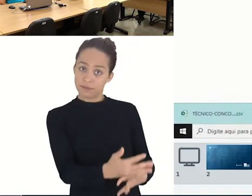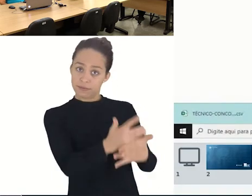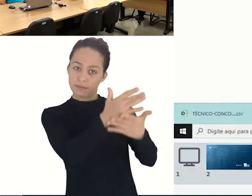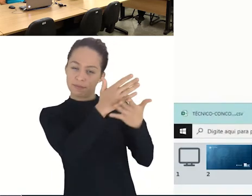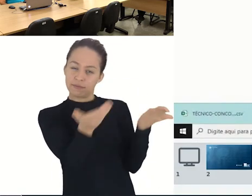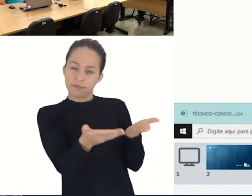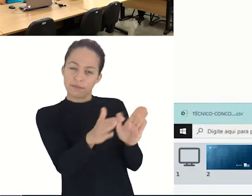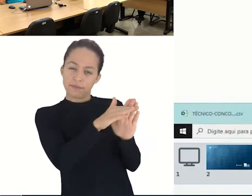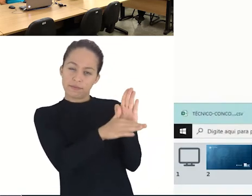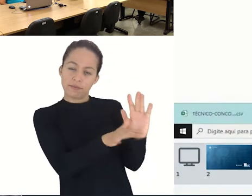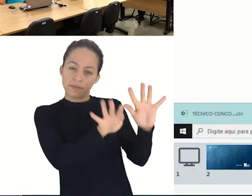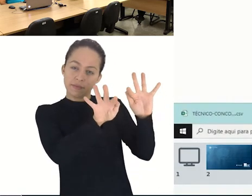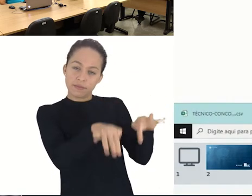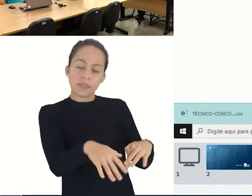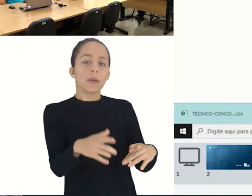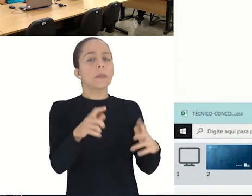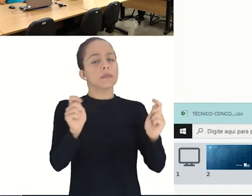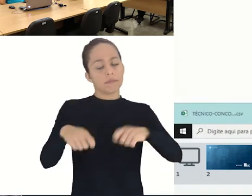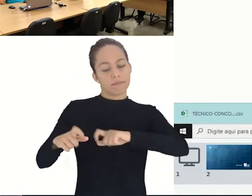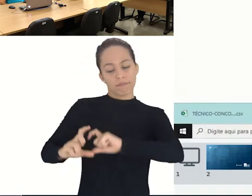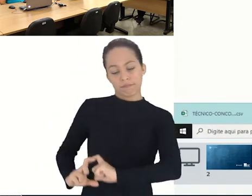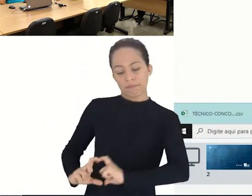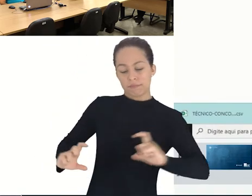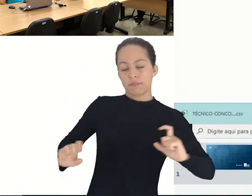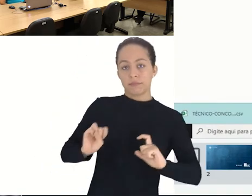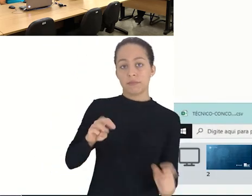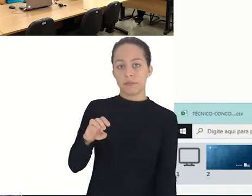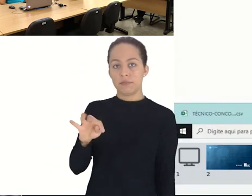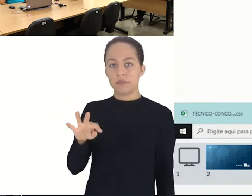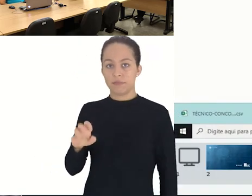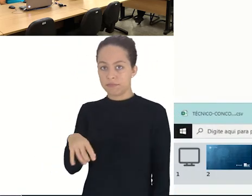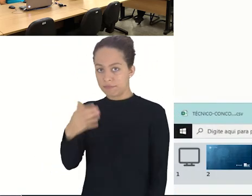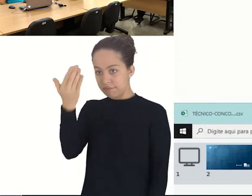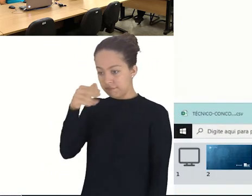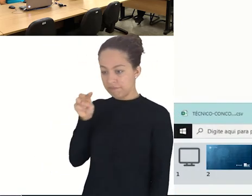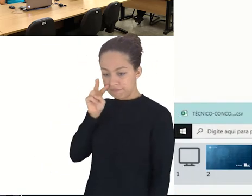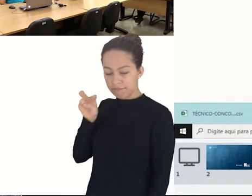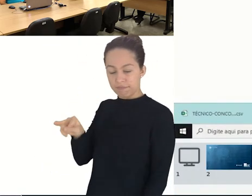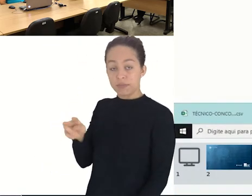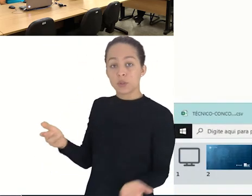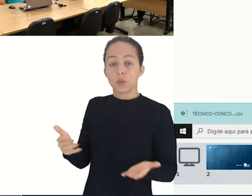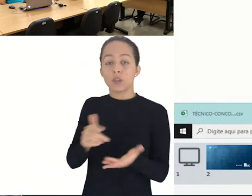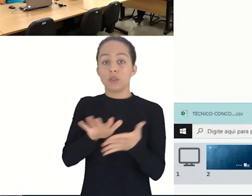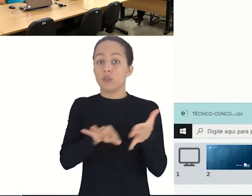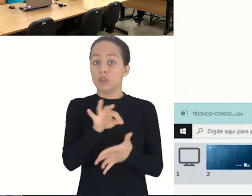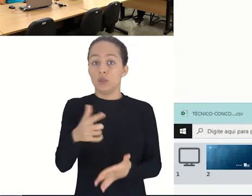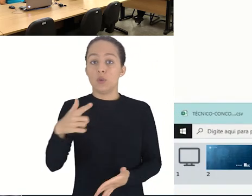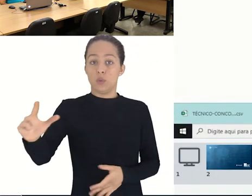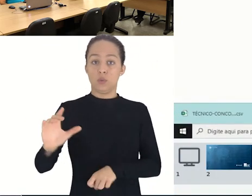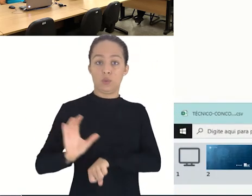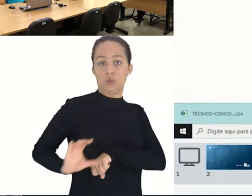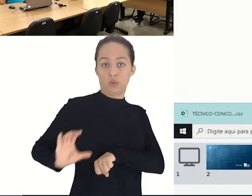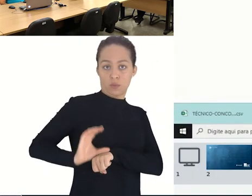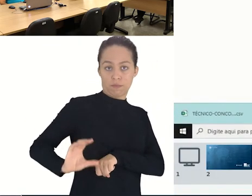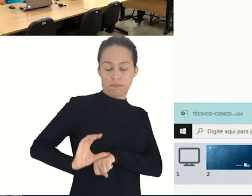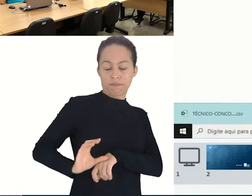Chegamos ao final da lista, a semente pode ser conferida. Vamos realizar o sorteio do próximo curso.